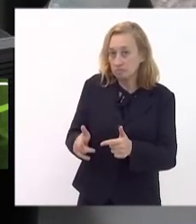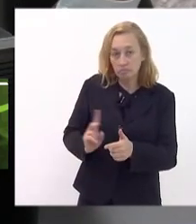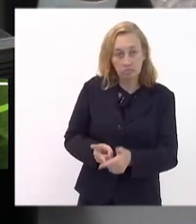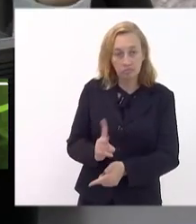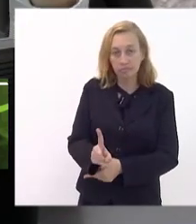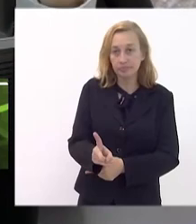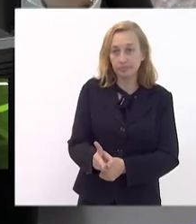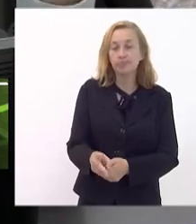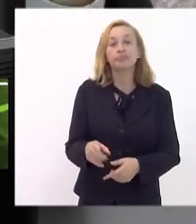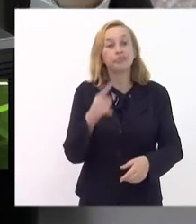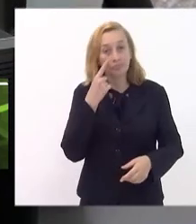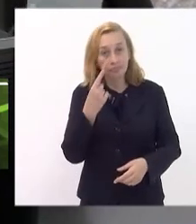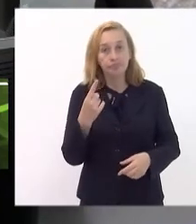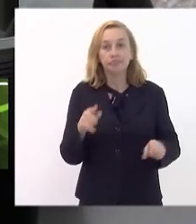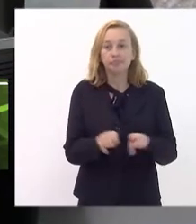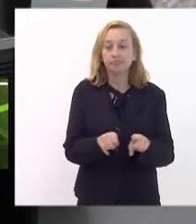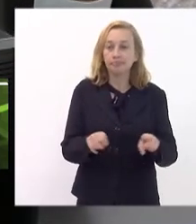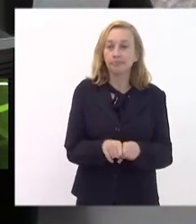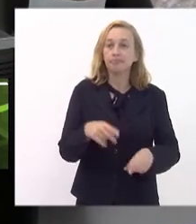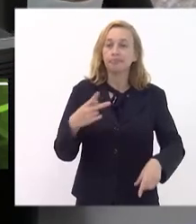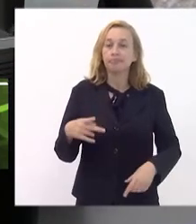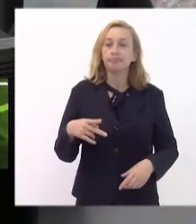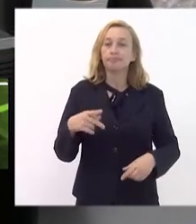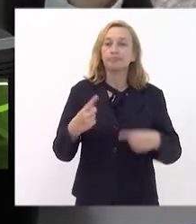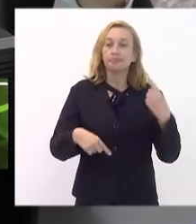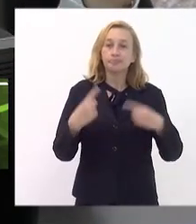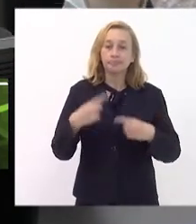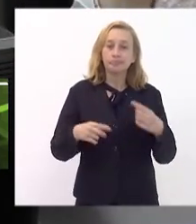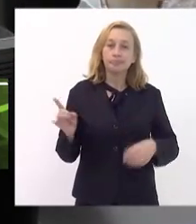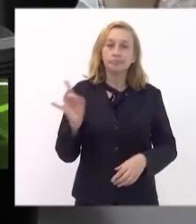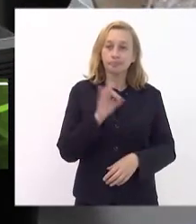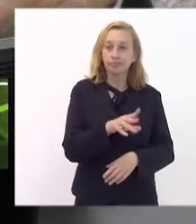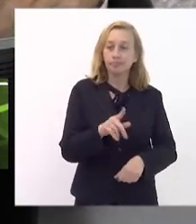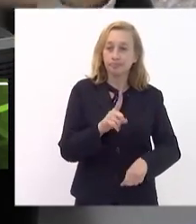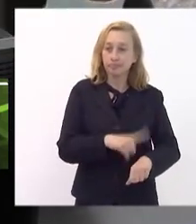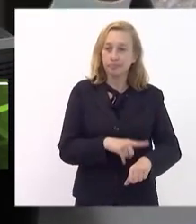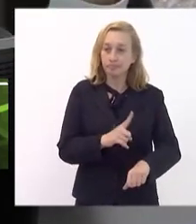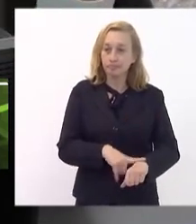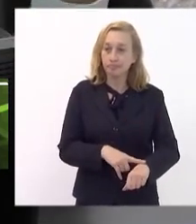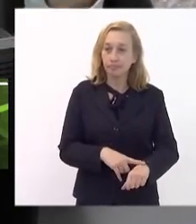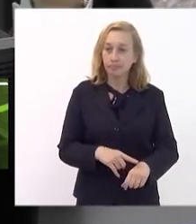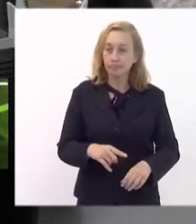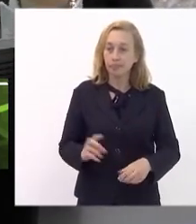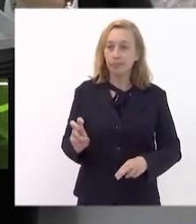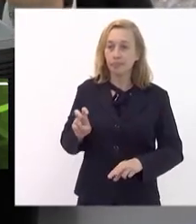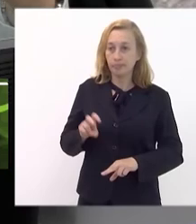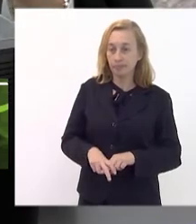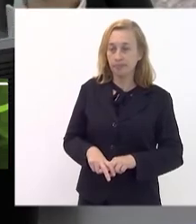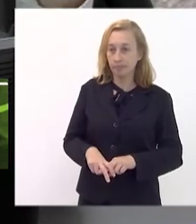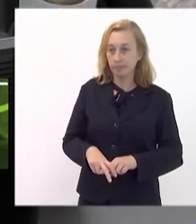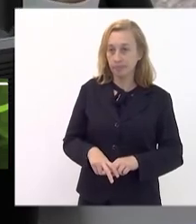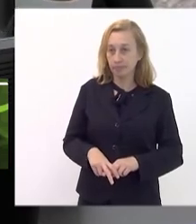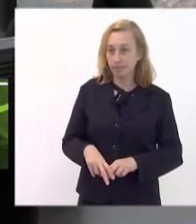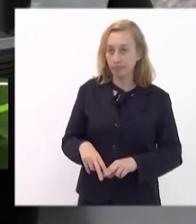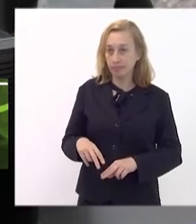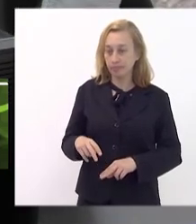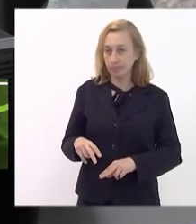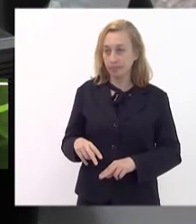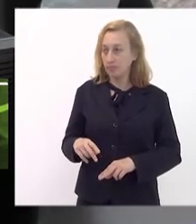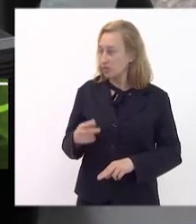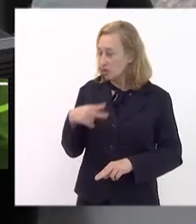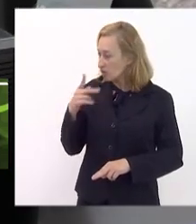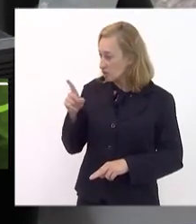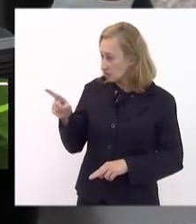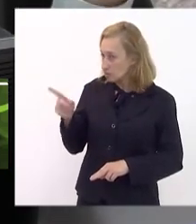E a gente vê também na política, nos últimos tempos, cidadão senta na cadeira, não estou falando do senhor, não, às vezes senta na cadeira